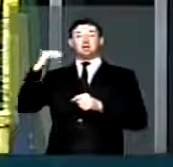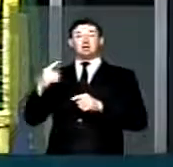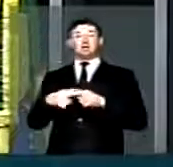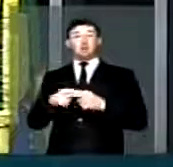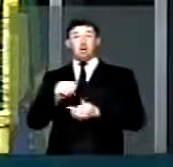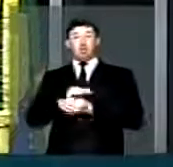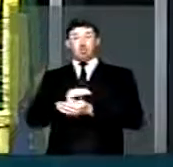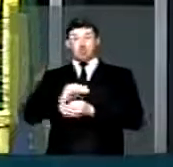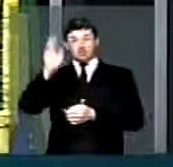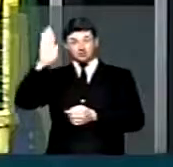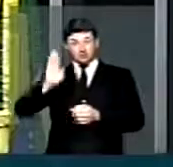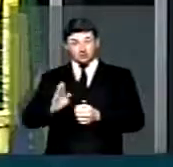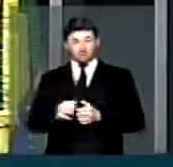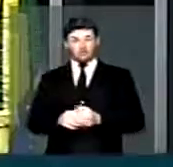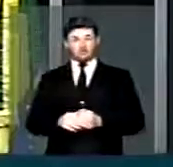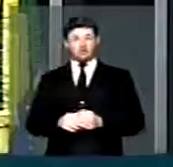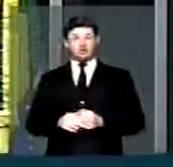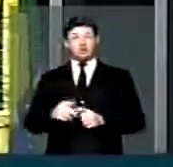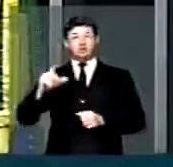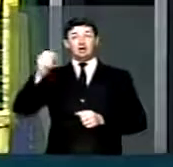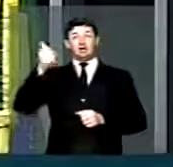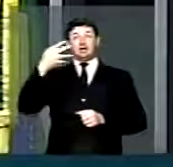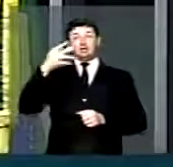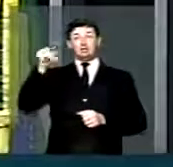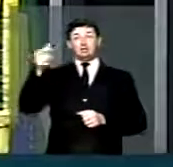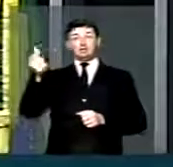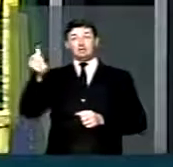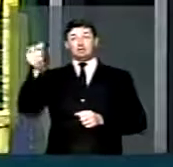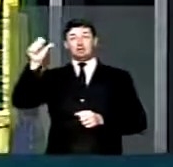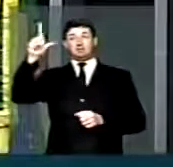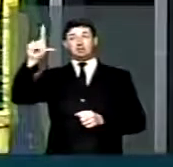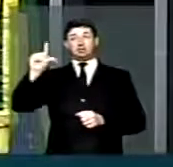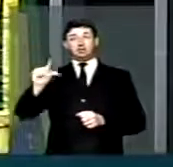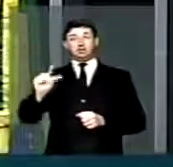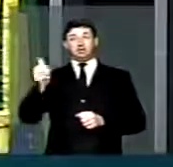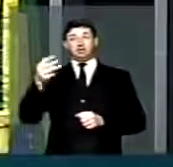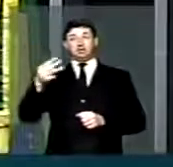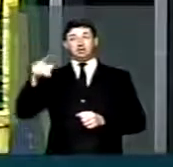poupança nacional, ela caiu de 14,6% para 13,9%.